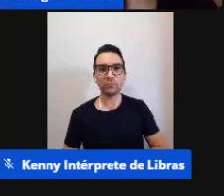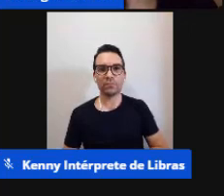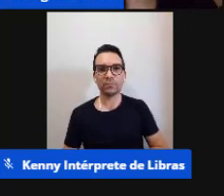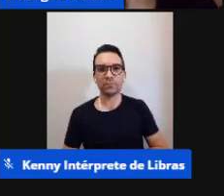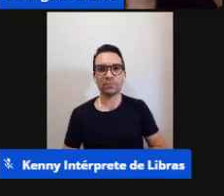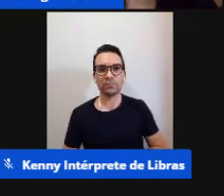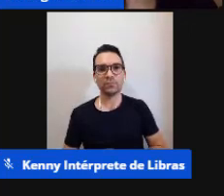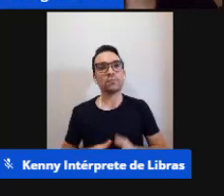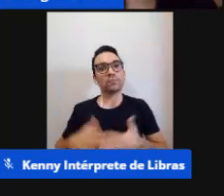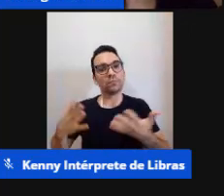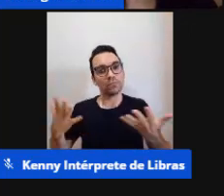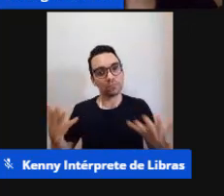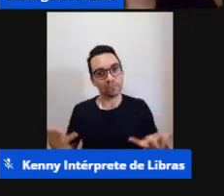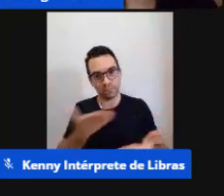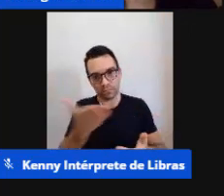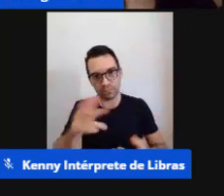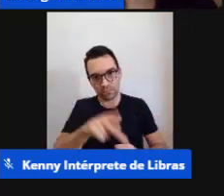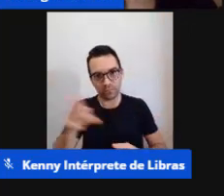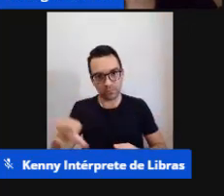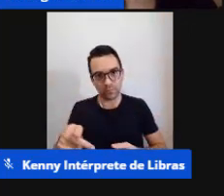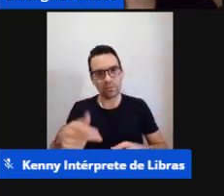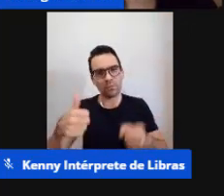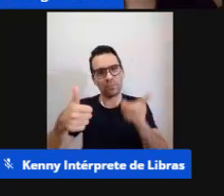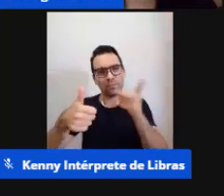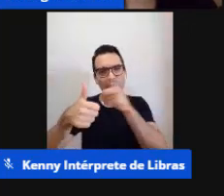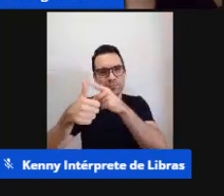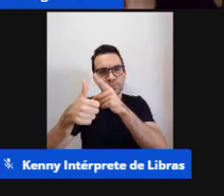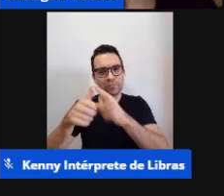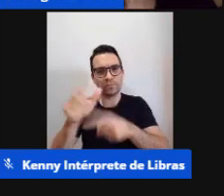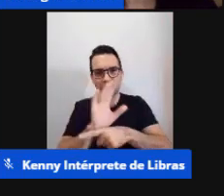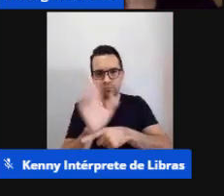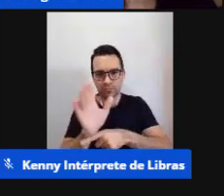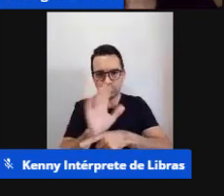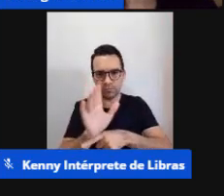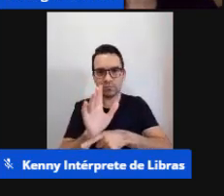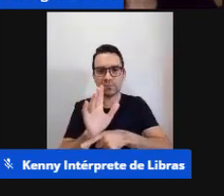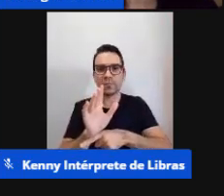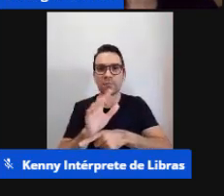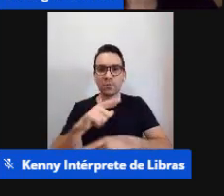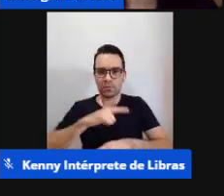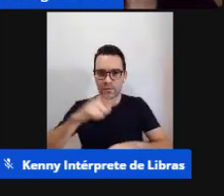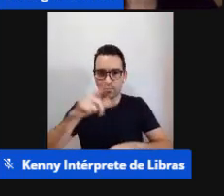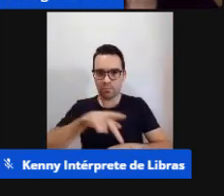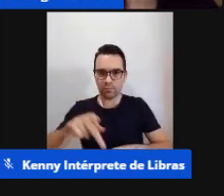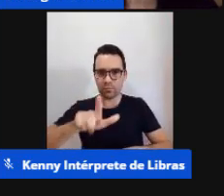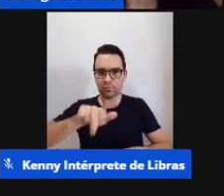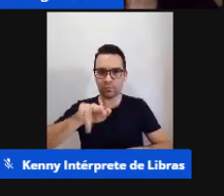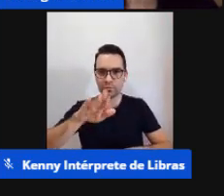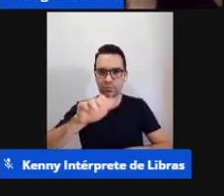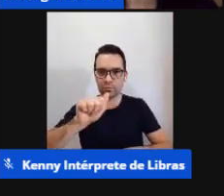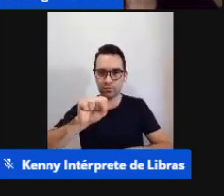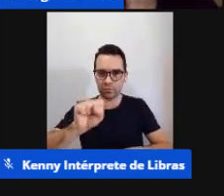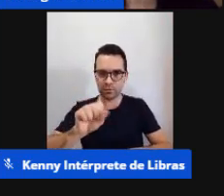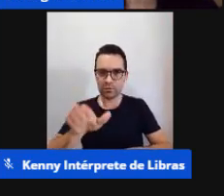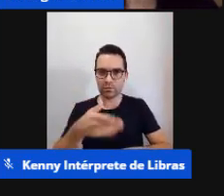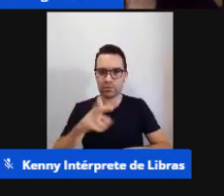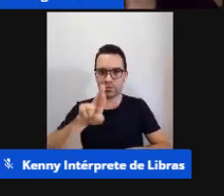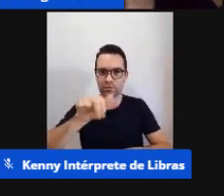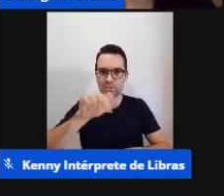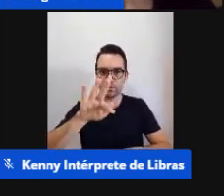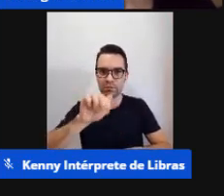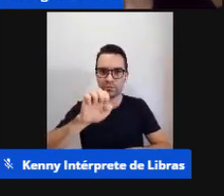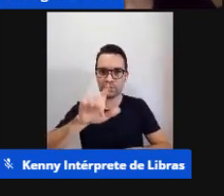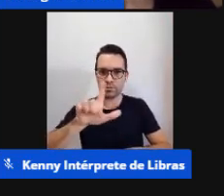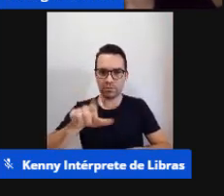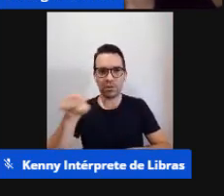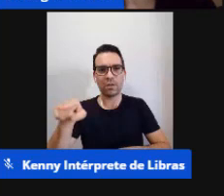Então, professores, esse primeiro vídeo que nós vamos ver é do professor Lucas Rafael, tá? Ele atende na EMEI